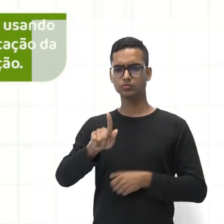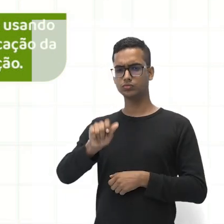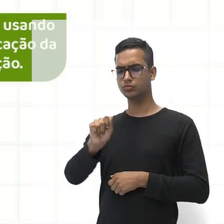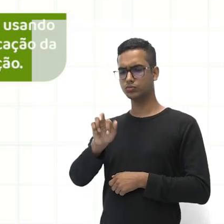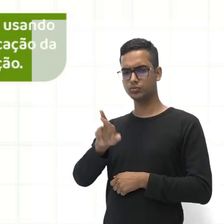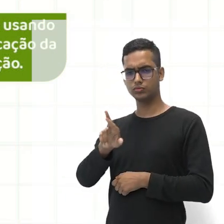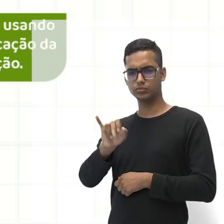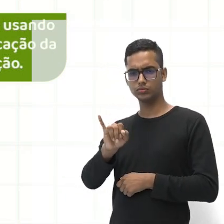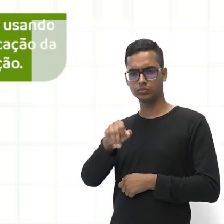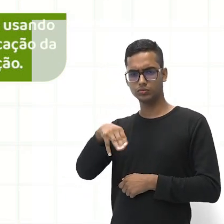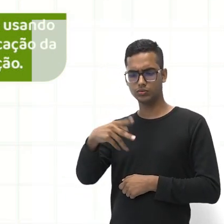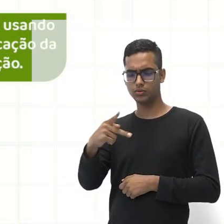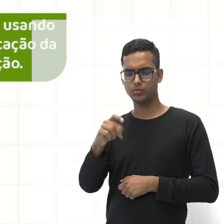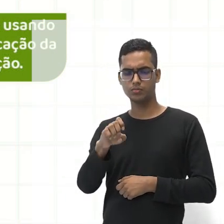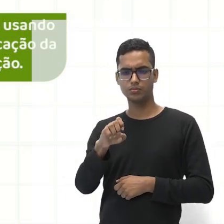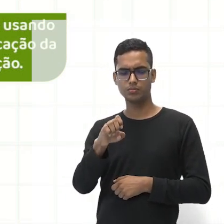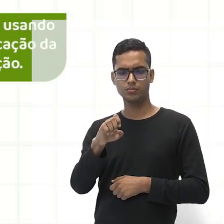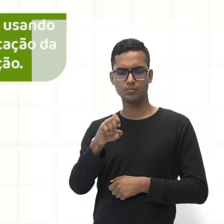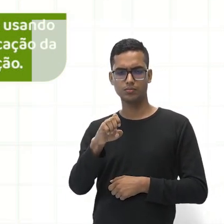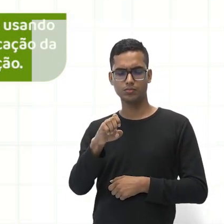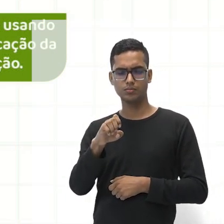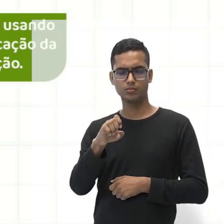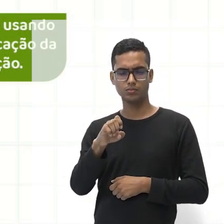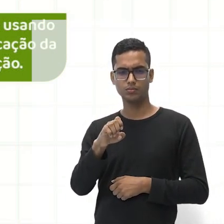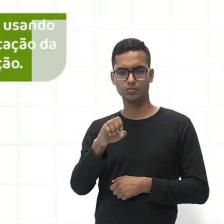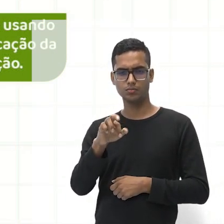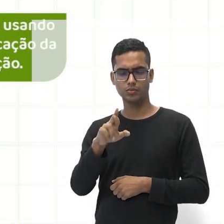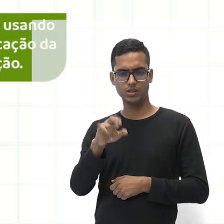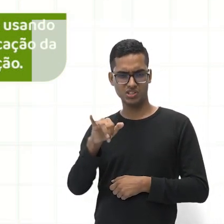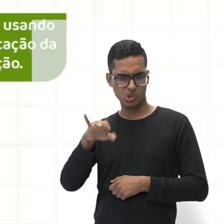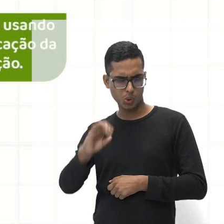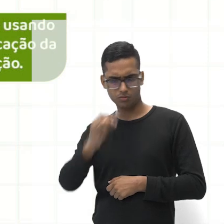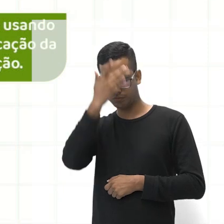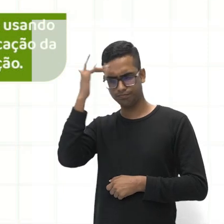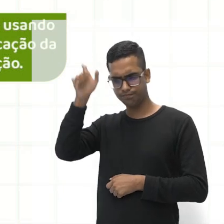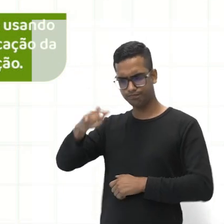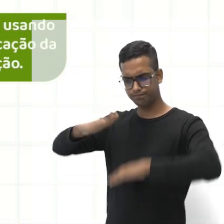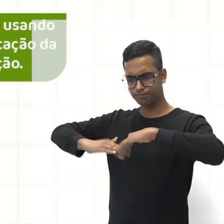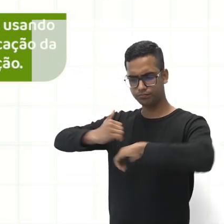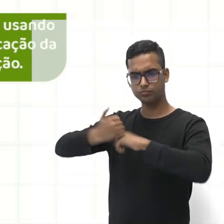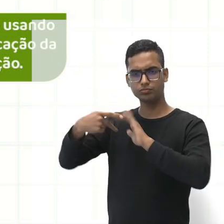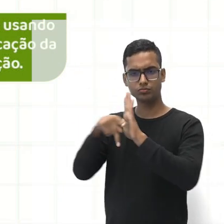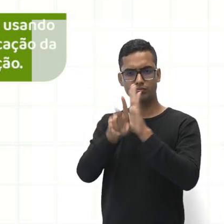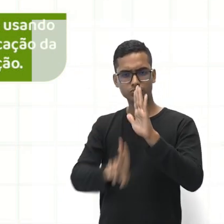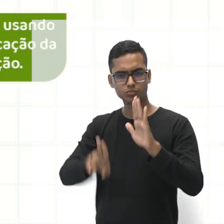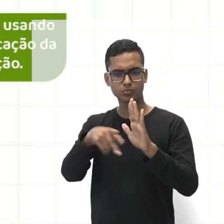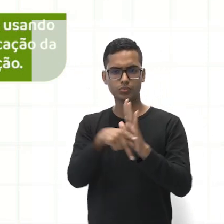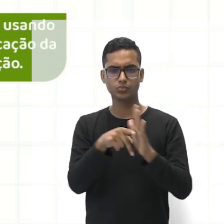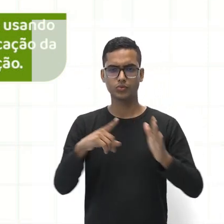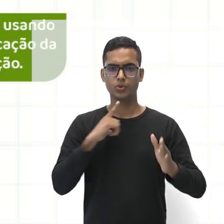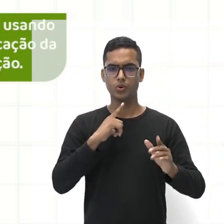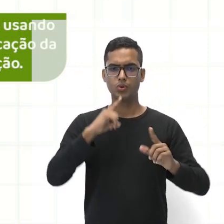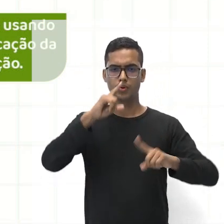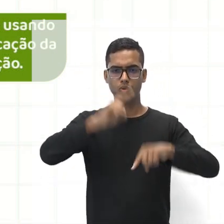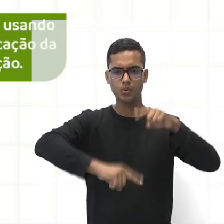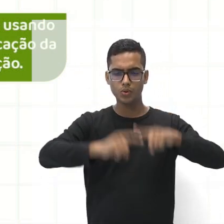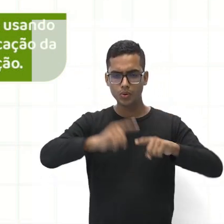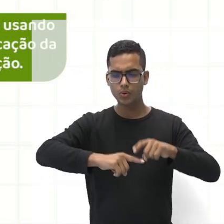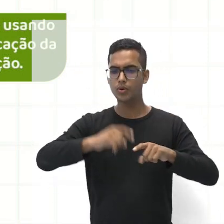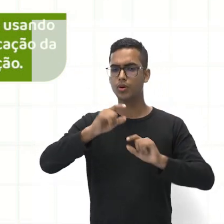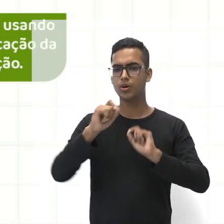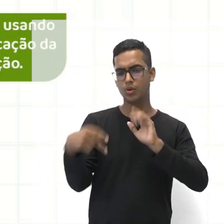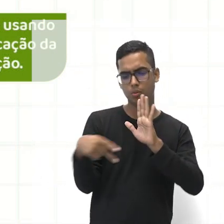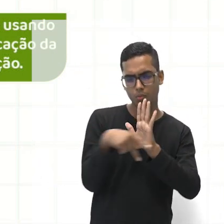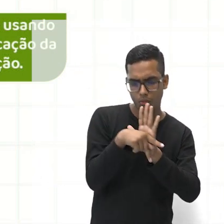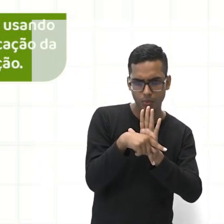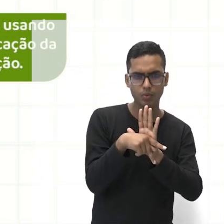O garimpeiro, né, usa a bateia, que é esse instrumento aí de ferro, para